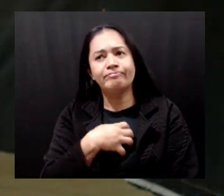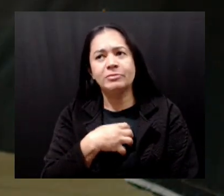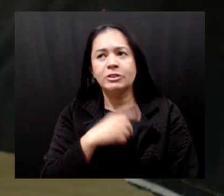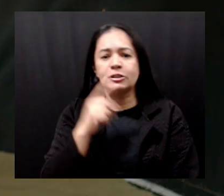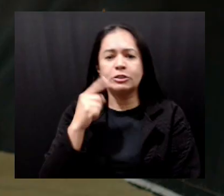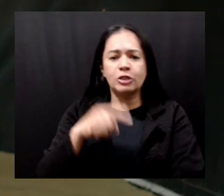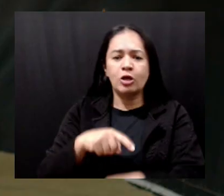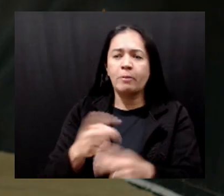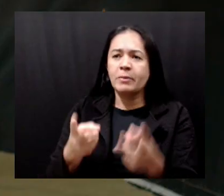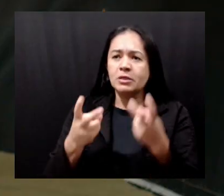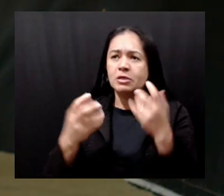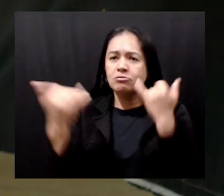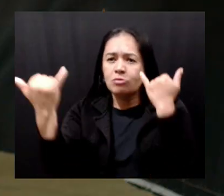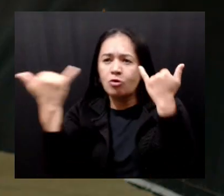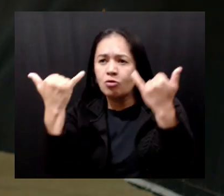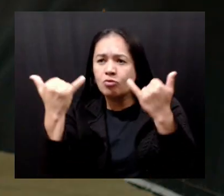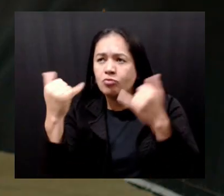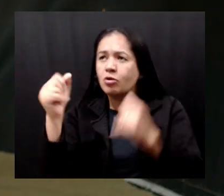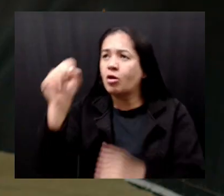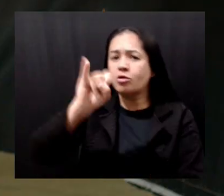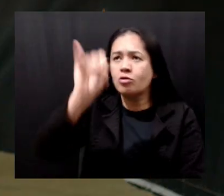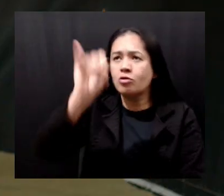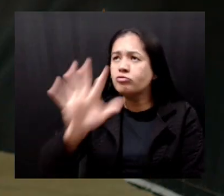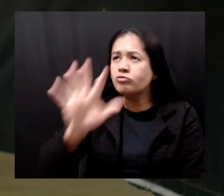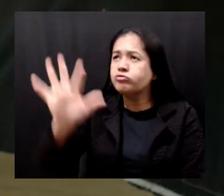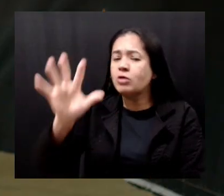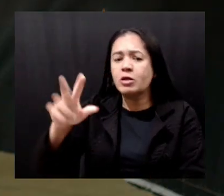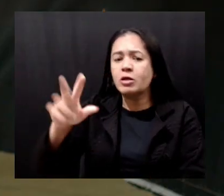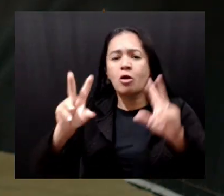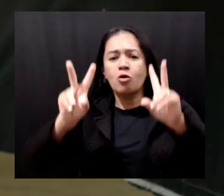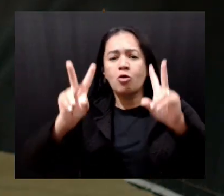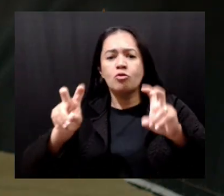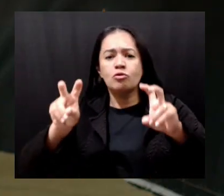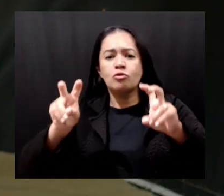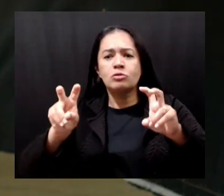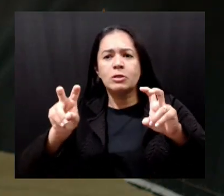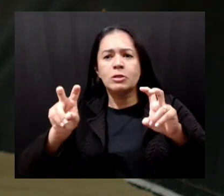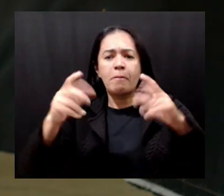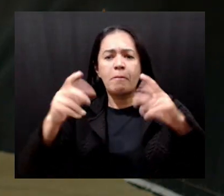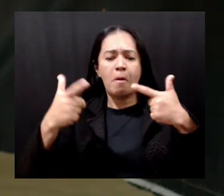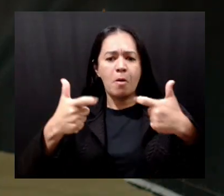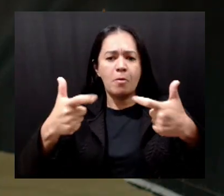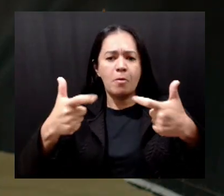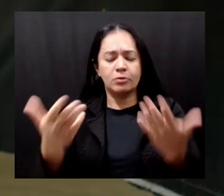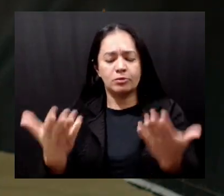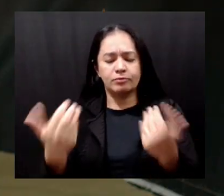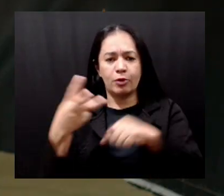imagens e áudios sobre a guerra? Manda pra gente sua mensagem. O WhatsApp está na tela, tá?